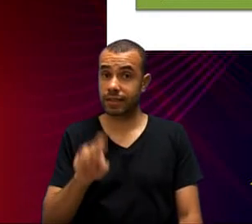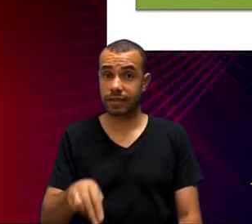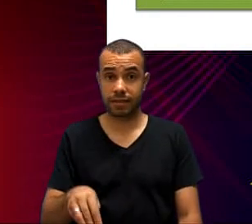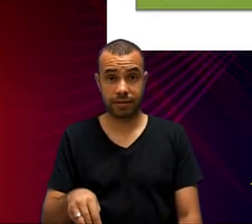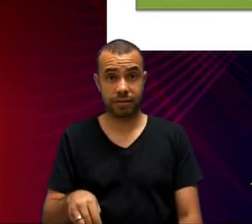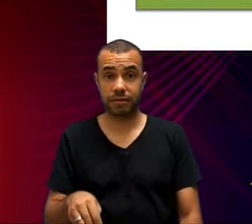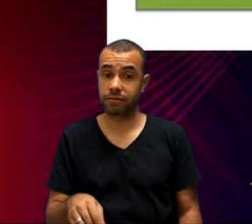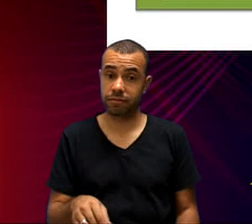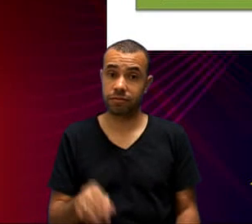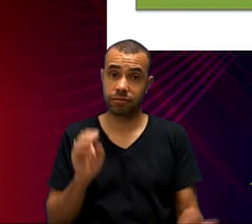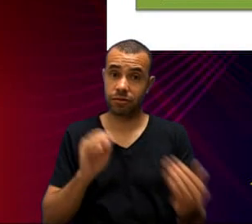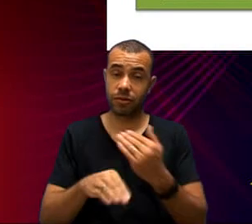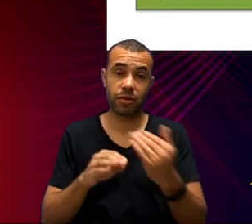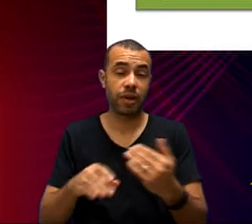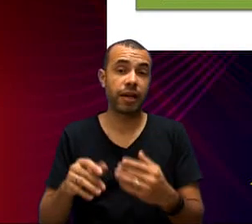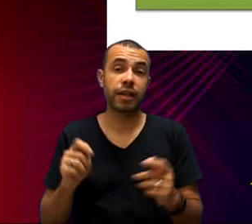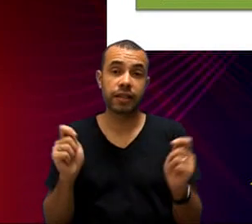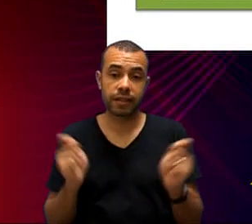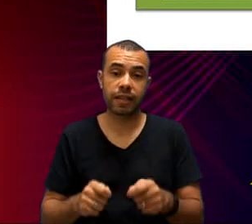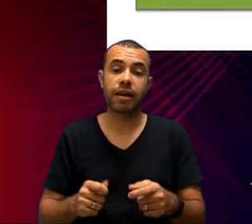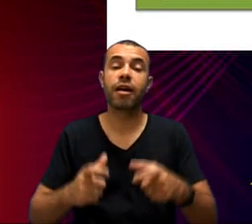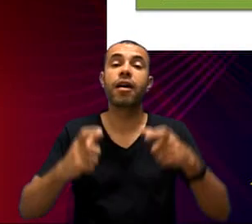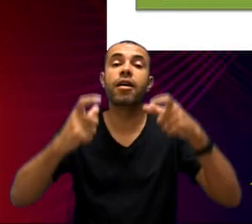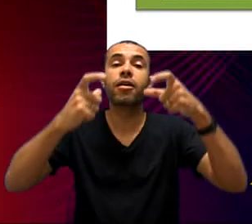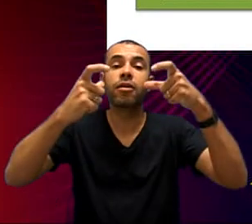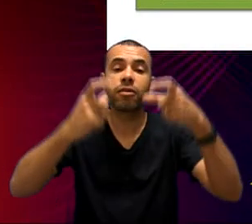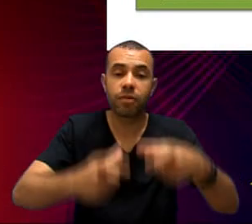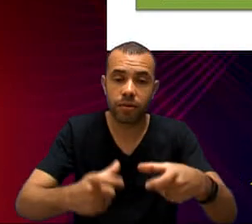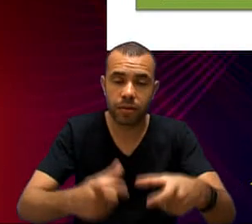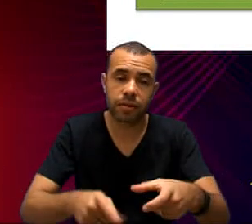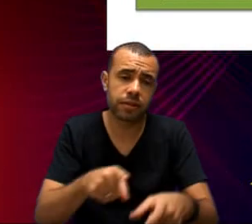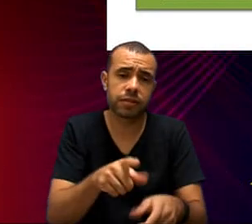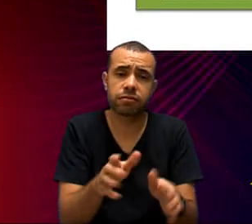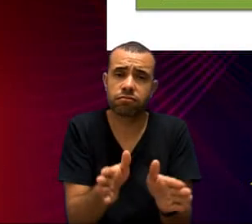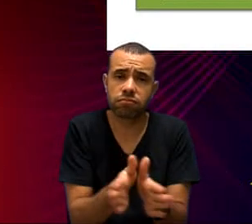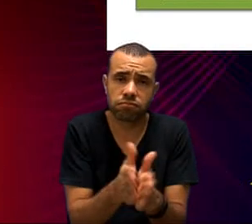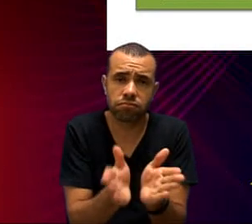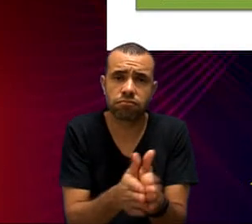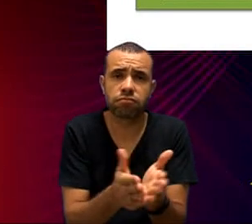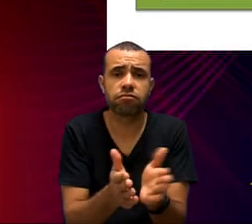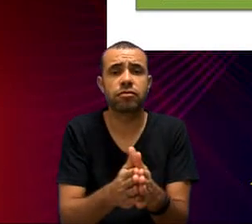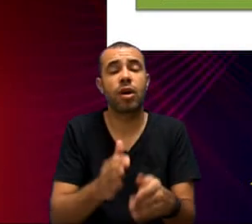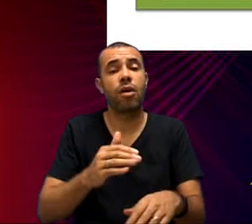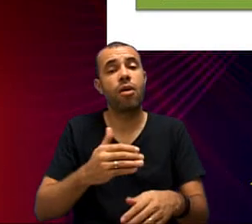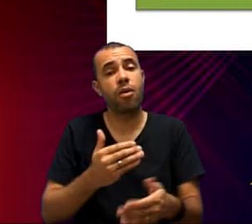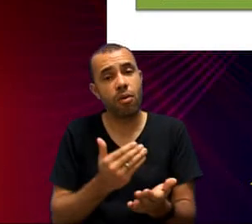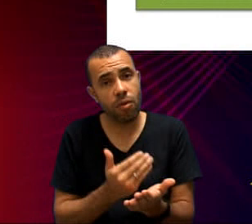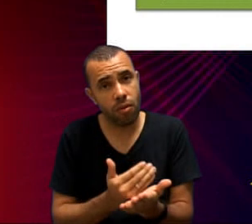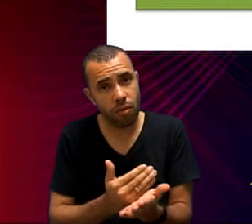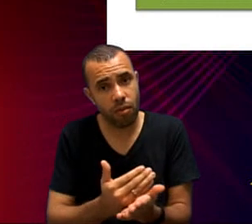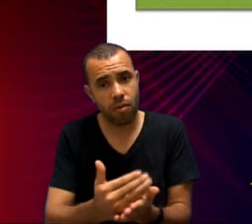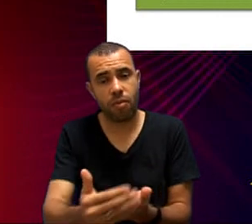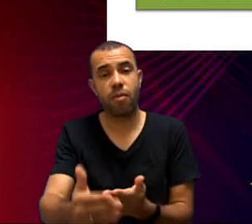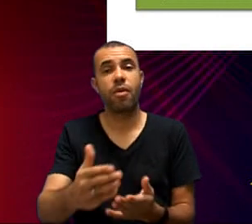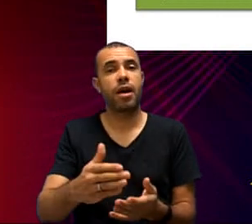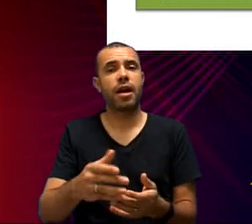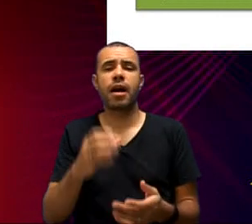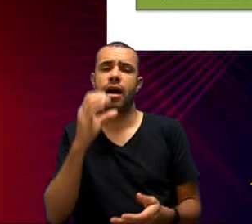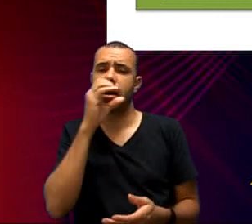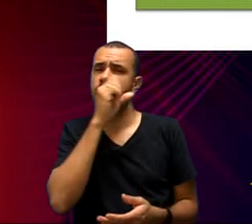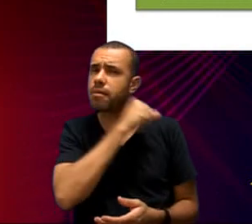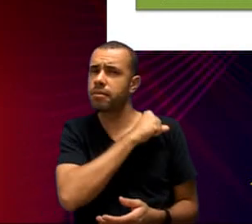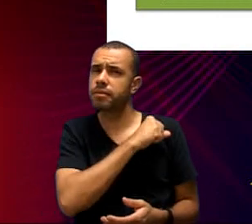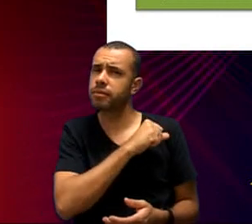se começar através dos bairros, né, das regiões mais carentes, e nós termos uma qualidade, e é uma obra